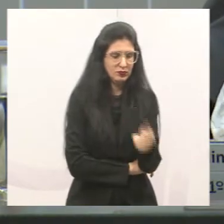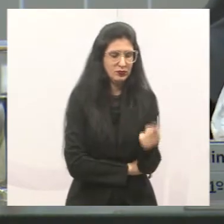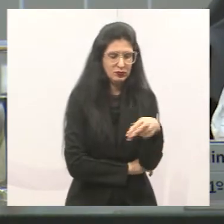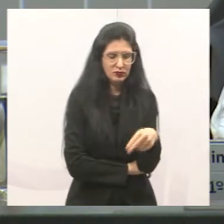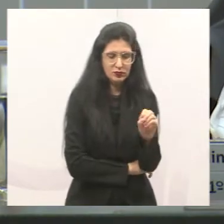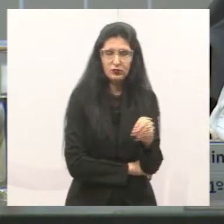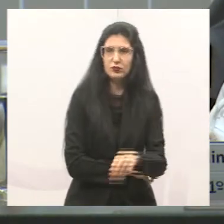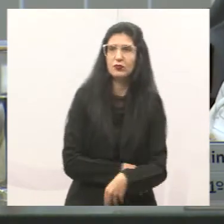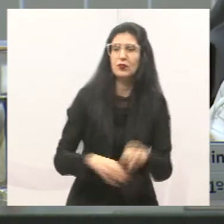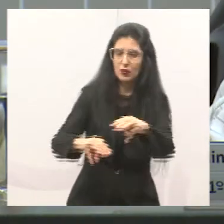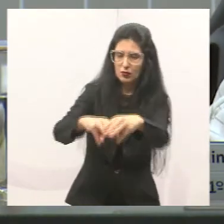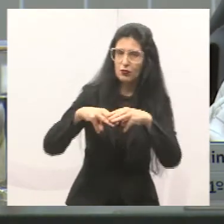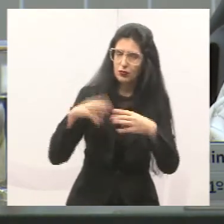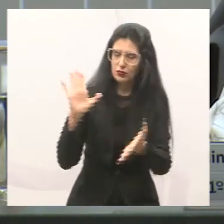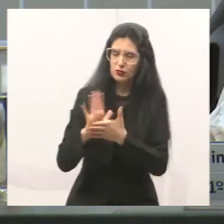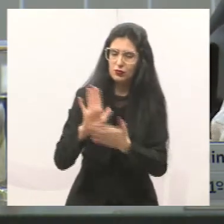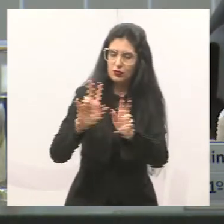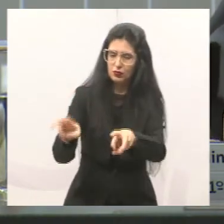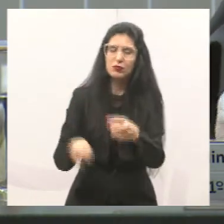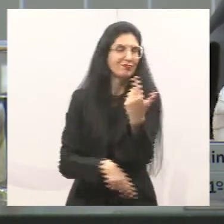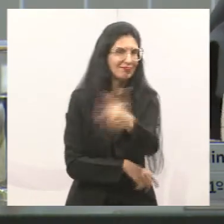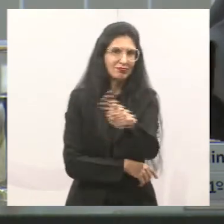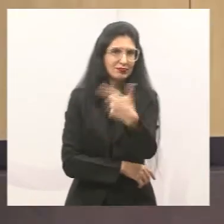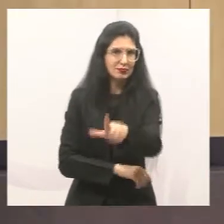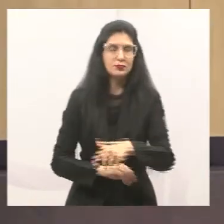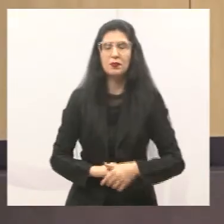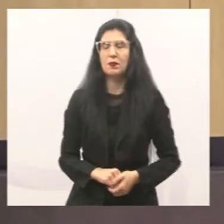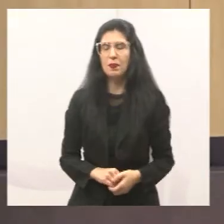temos mais moção, senhor presidente.